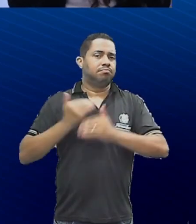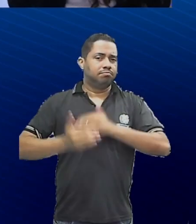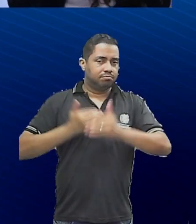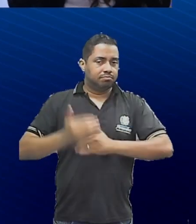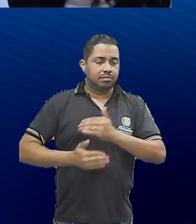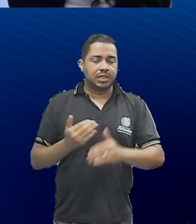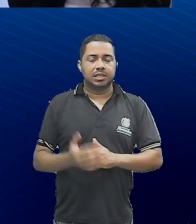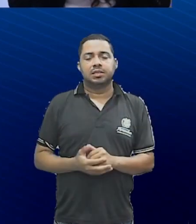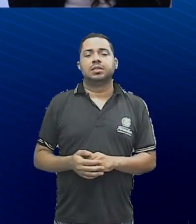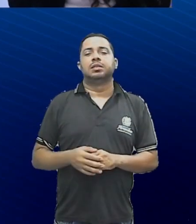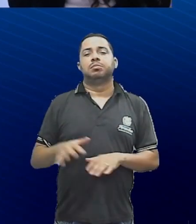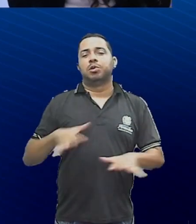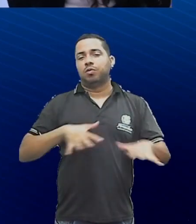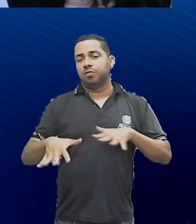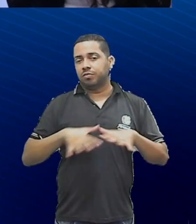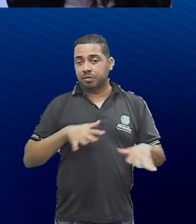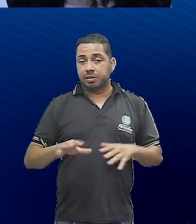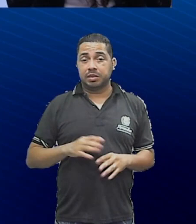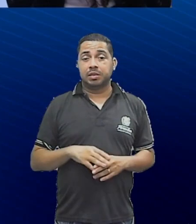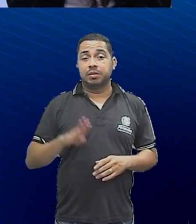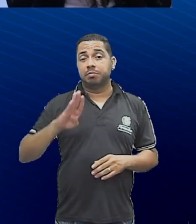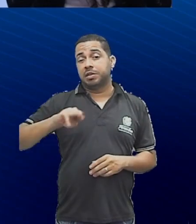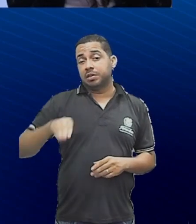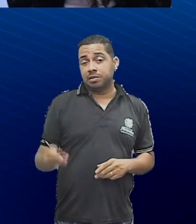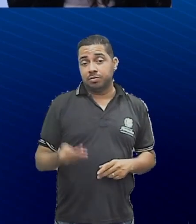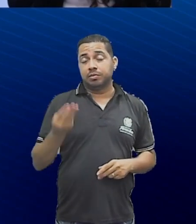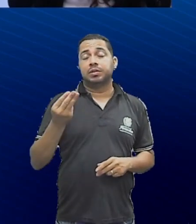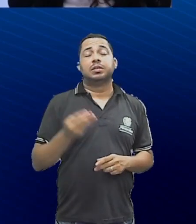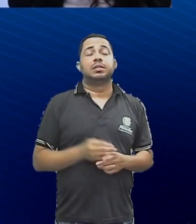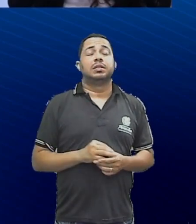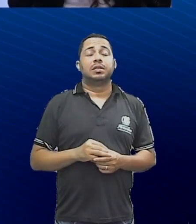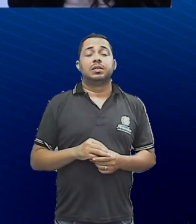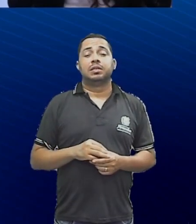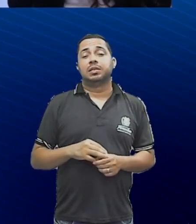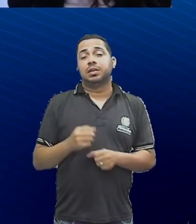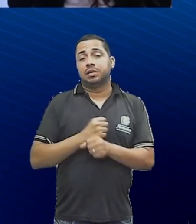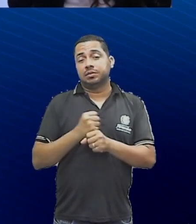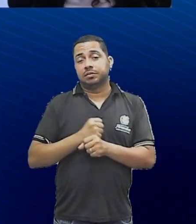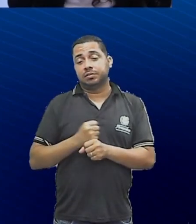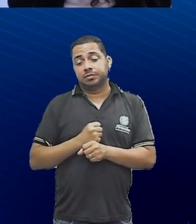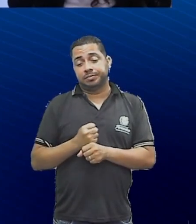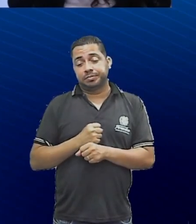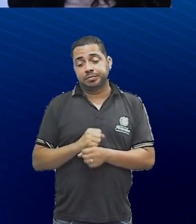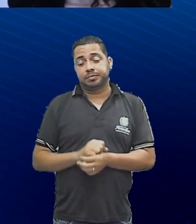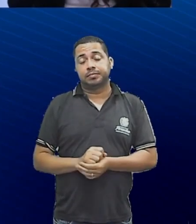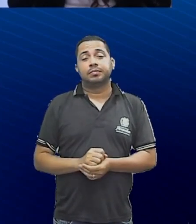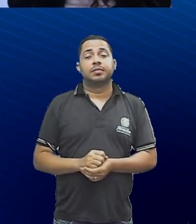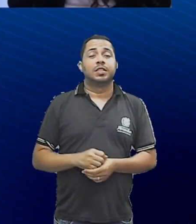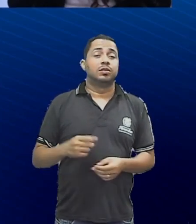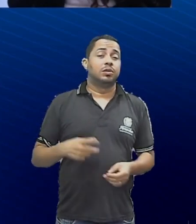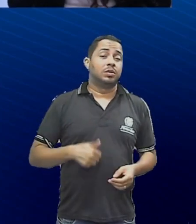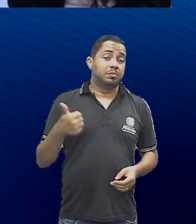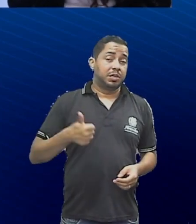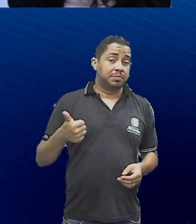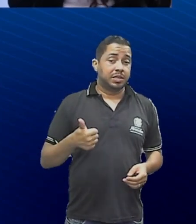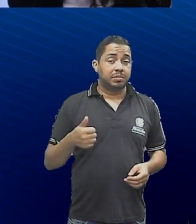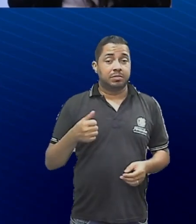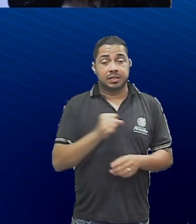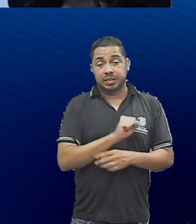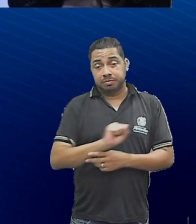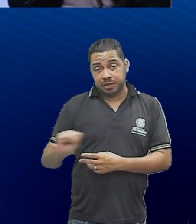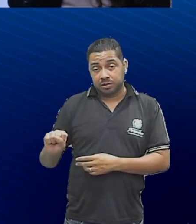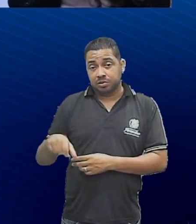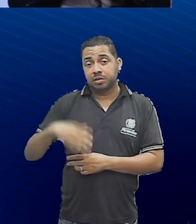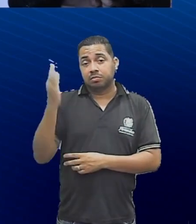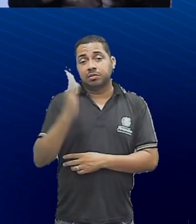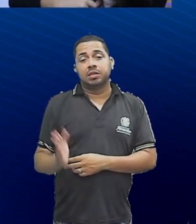acelerada, que movimenta bilhões anualmente. Só nesse primeiro semestre já movimentou no